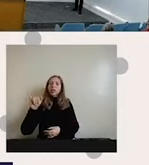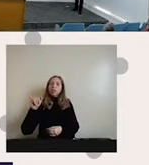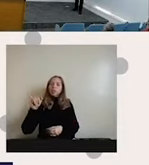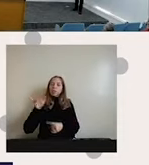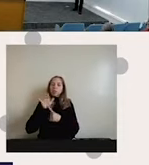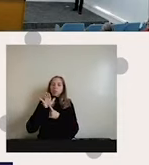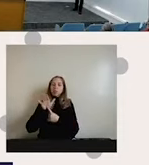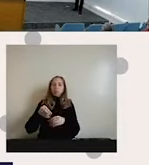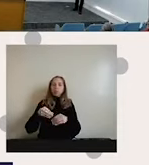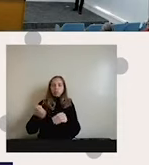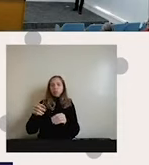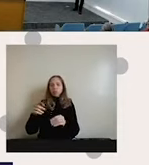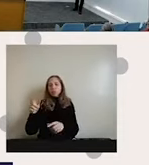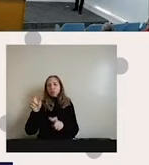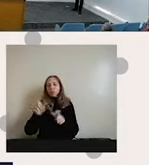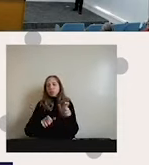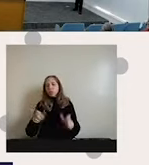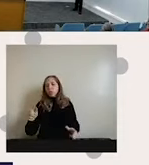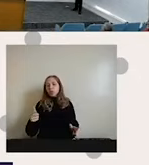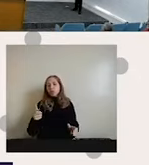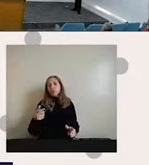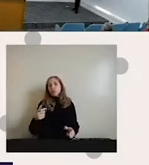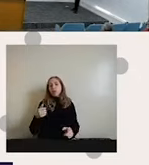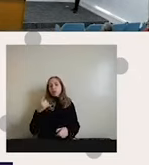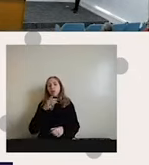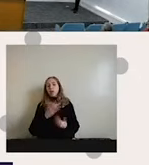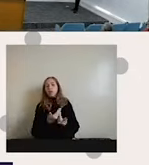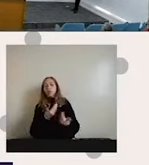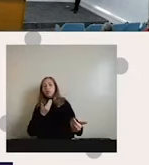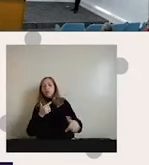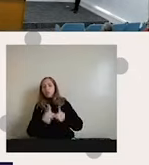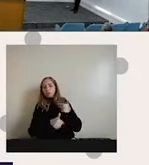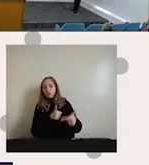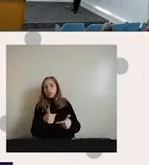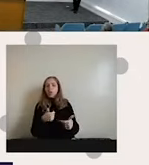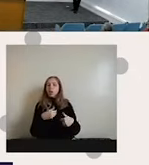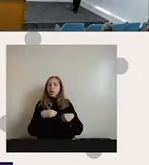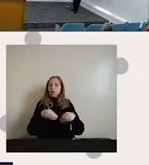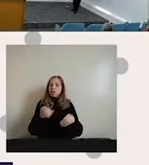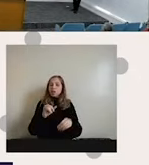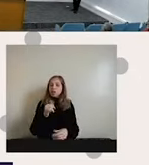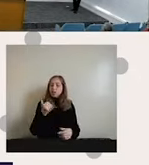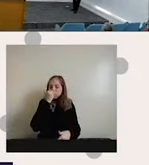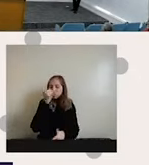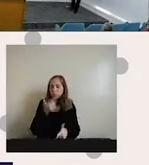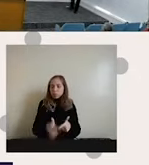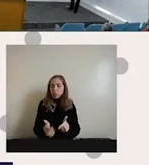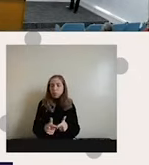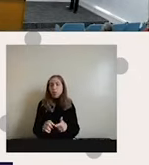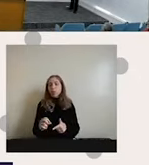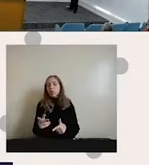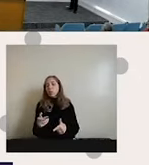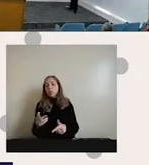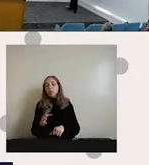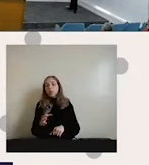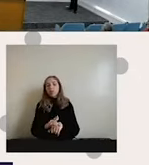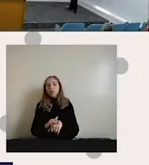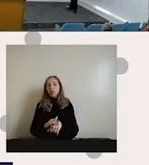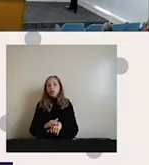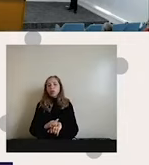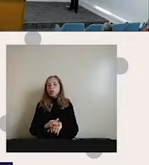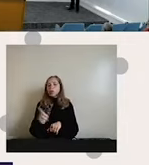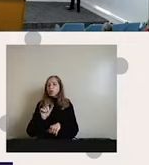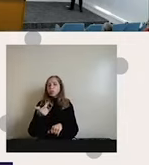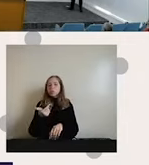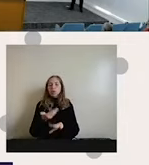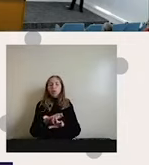se afastar do trabalho, né? Então, muitas vezes, você tem um acidente de trabalho, uma doença relacionada ao trabalho que não leva ao afastamento. Inclusive,